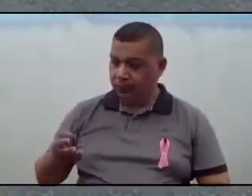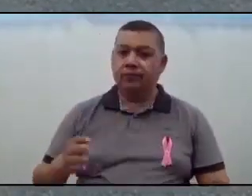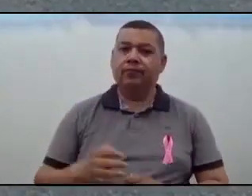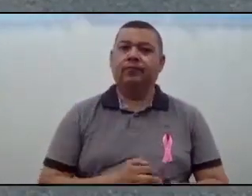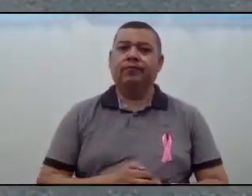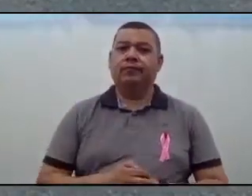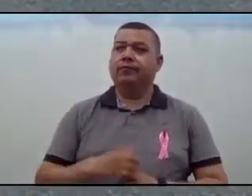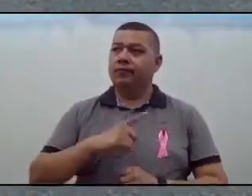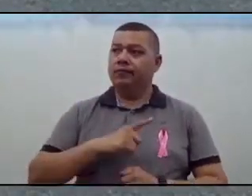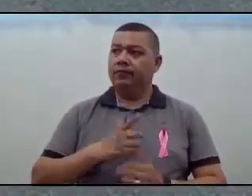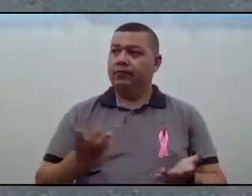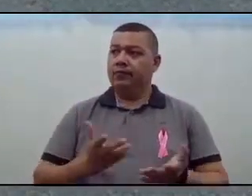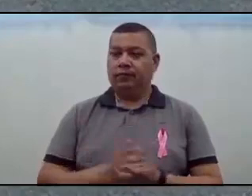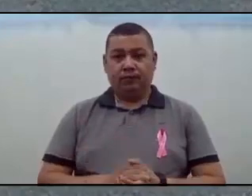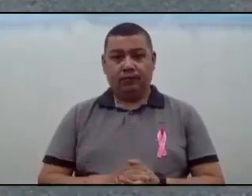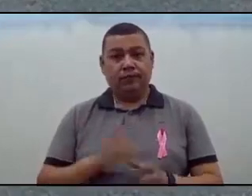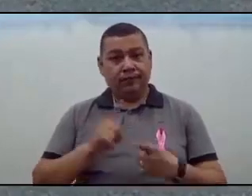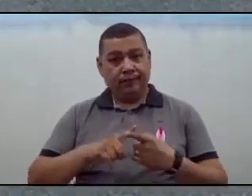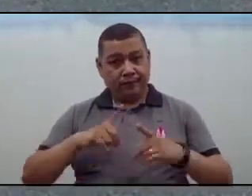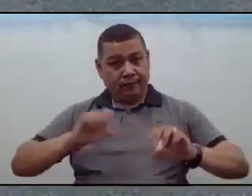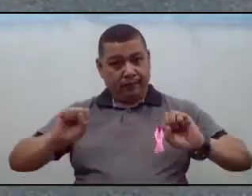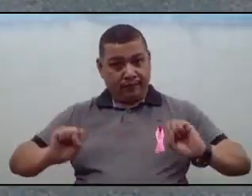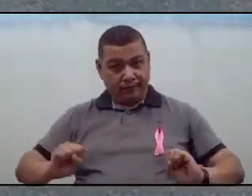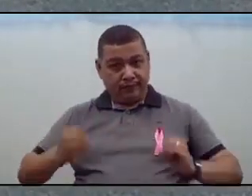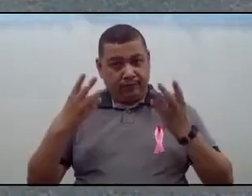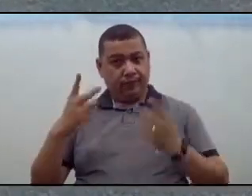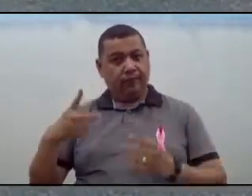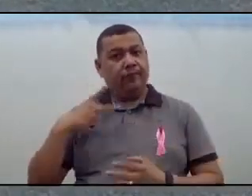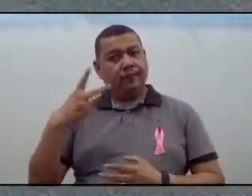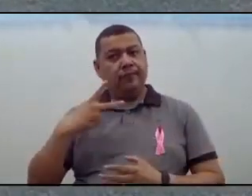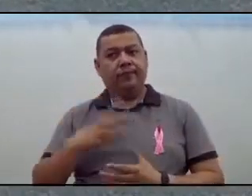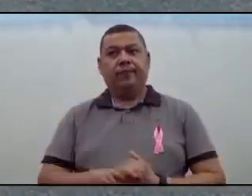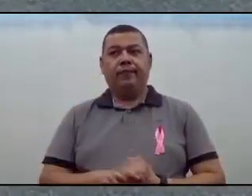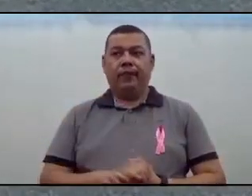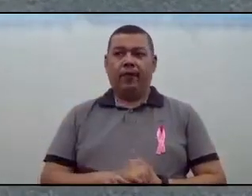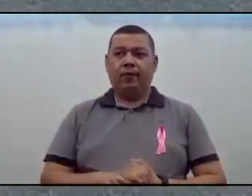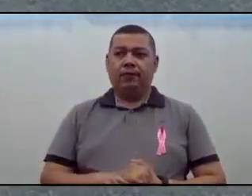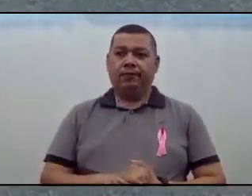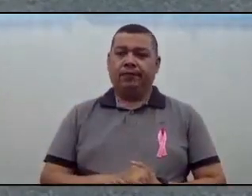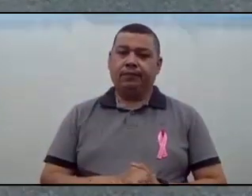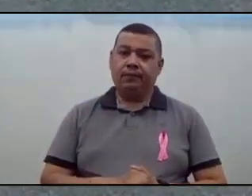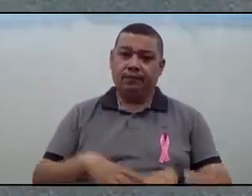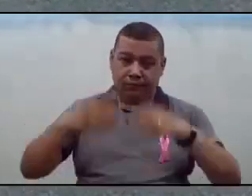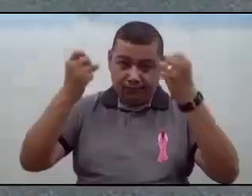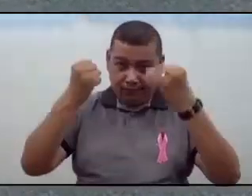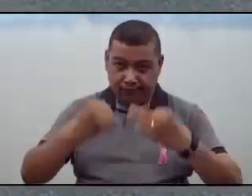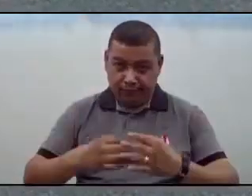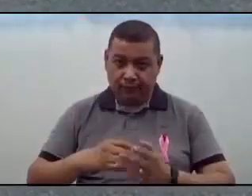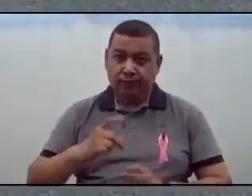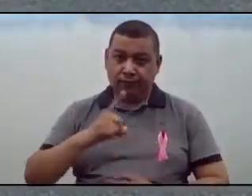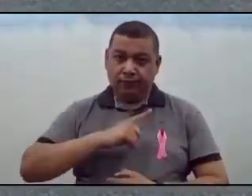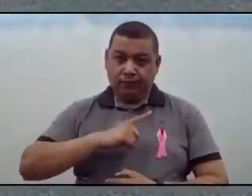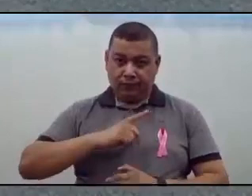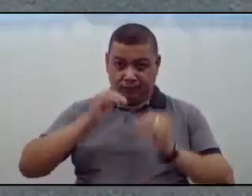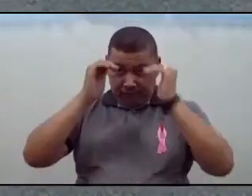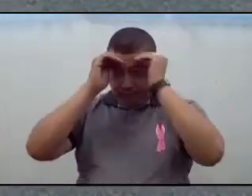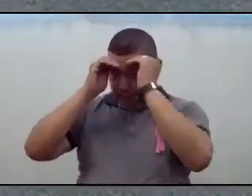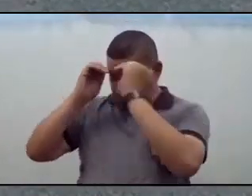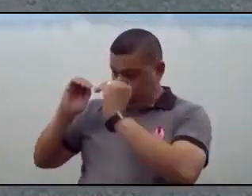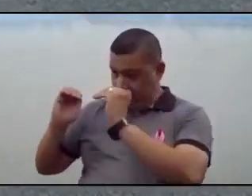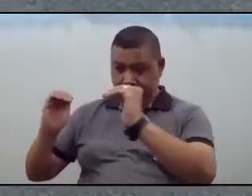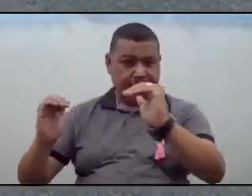pela passagem do nosso dia, né, o dia do vereador. Dizer que eu tenho um respeito profundo por